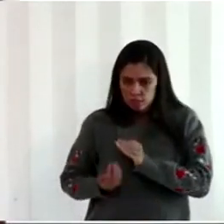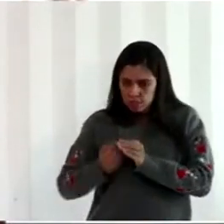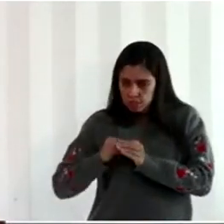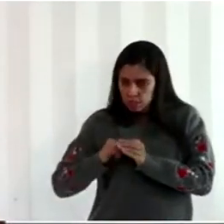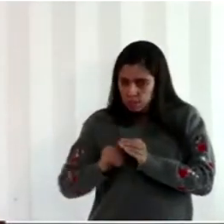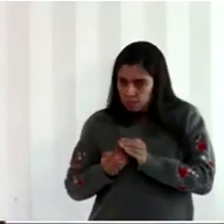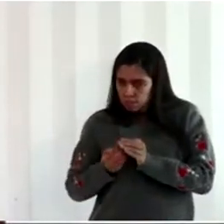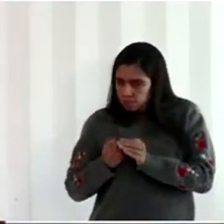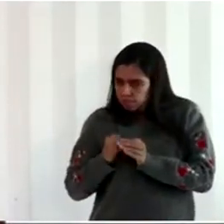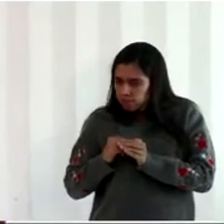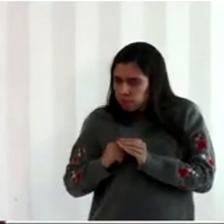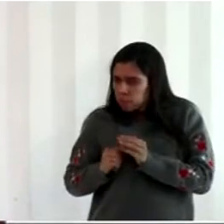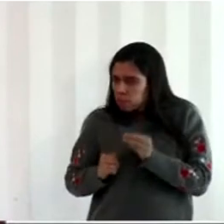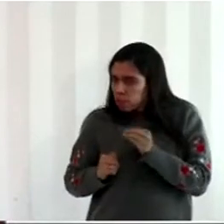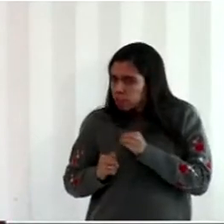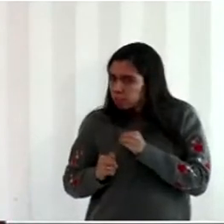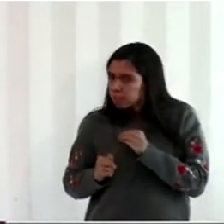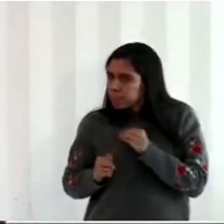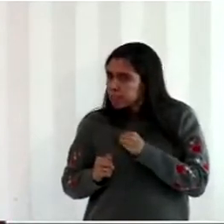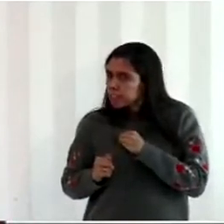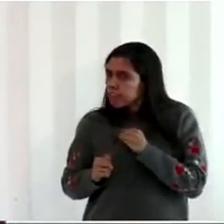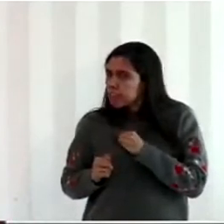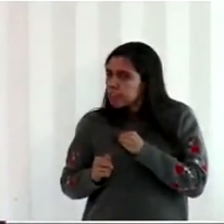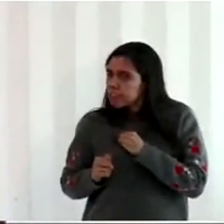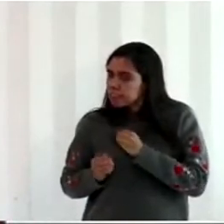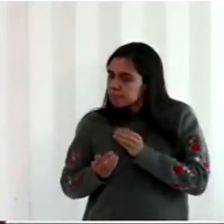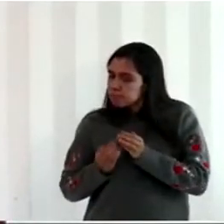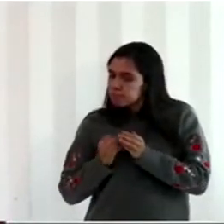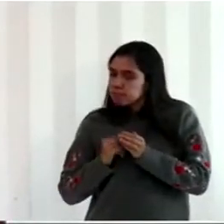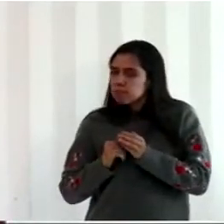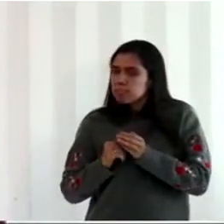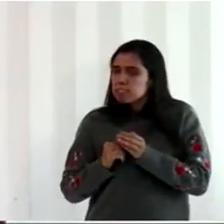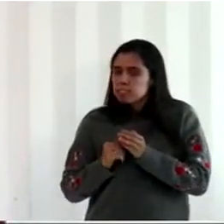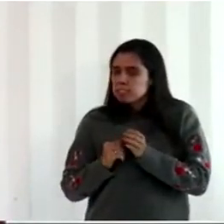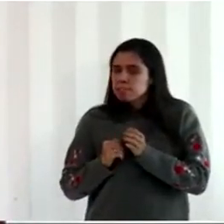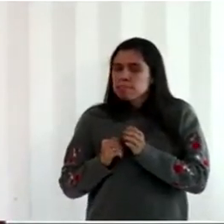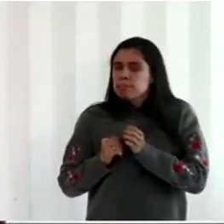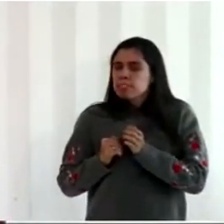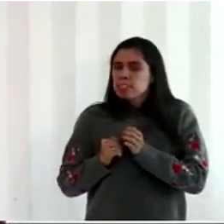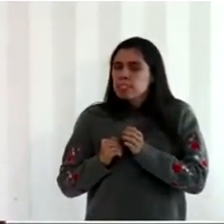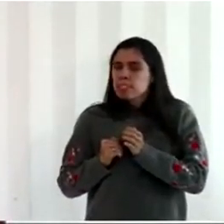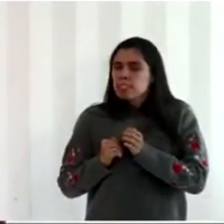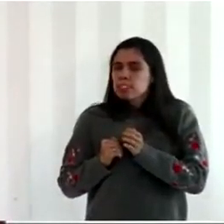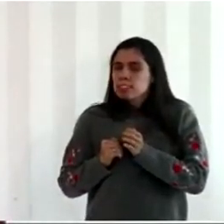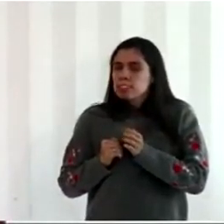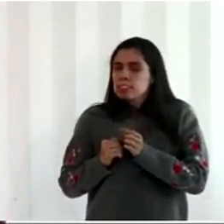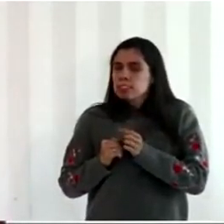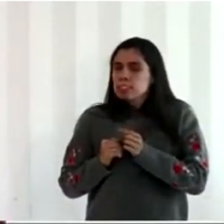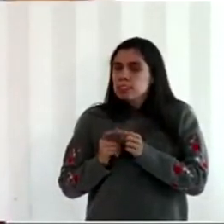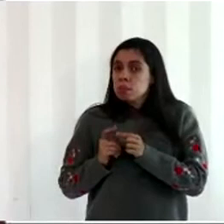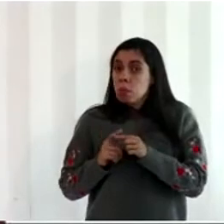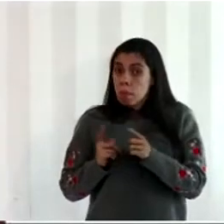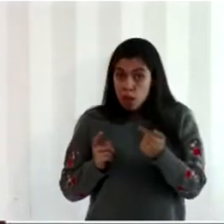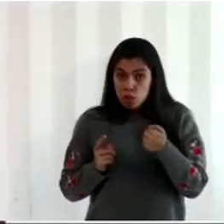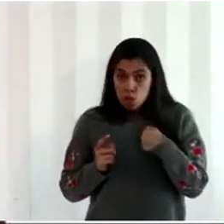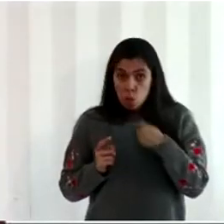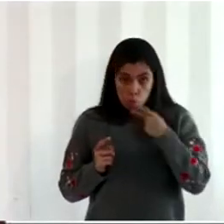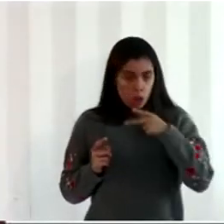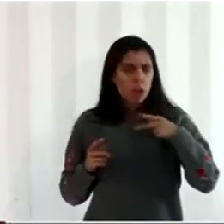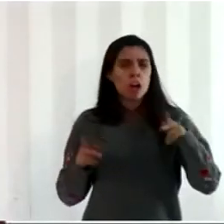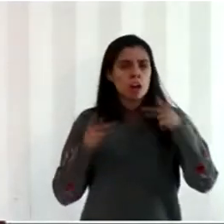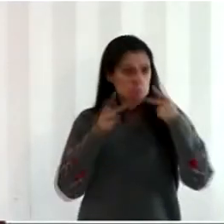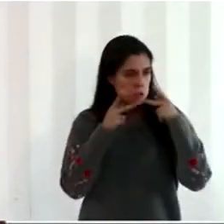Se os meus queridos irmãos que tocaram aqui os cânticos, os irmãos que tocaram os instrumentos aqui estão com as mãos sujas de sangue imundas, foi tudo em vão que nós fizemos aqui nessa